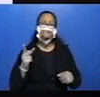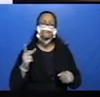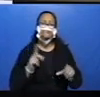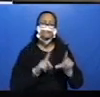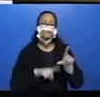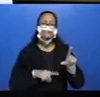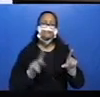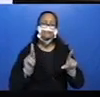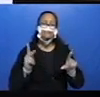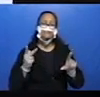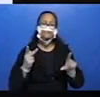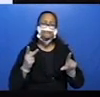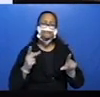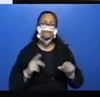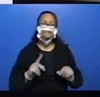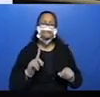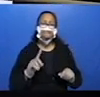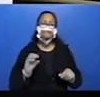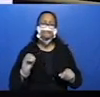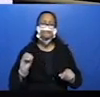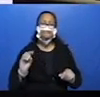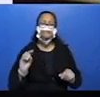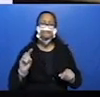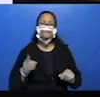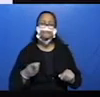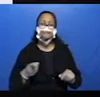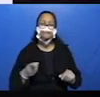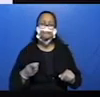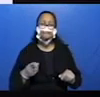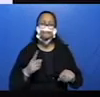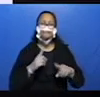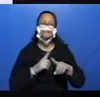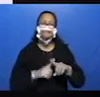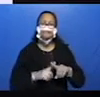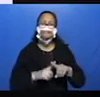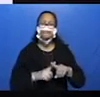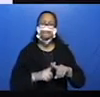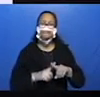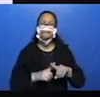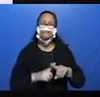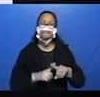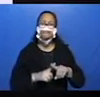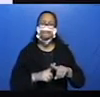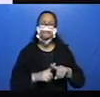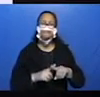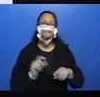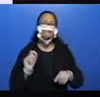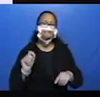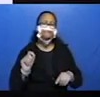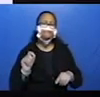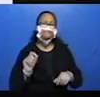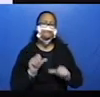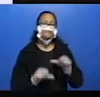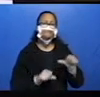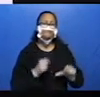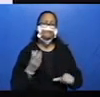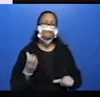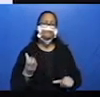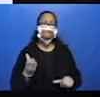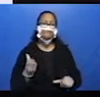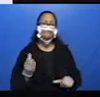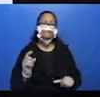ó. 1000 vezes alguma coisa daria 6.000. Se eu pensar sem os 3 zeros, o que que me